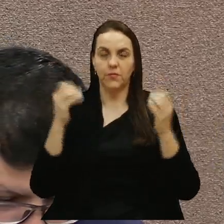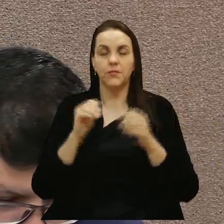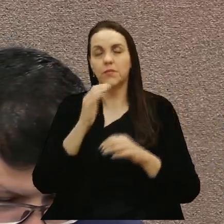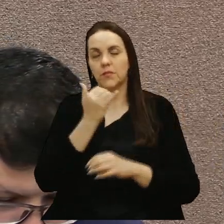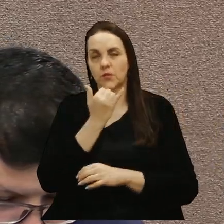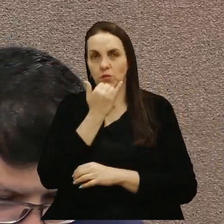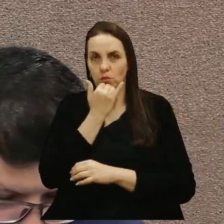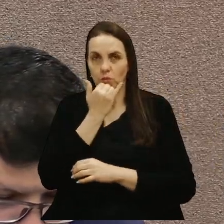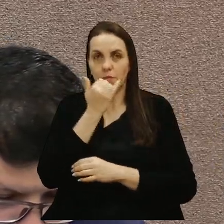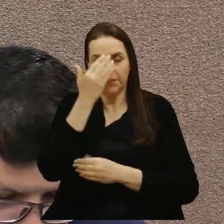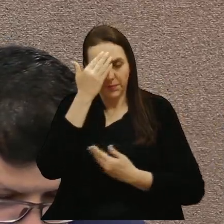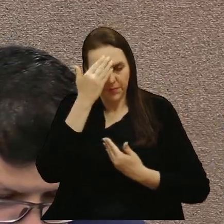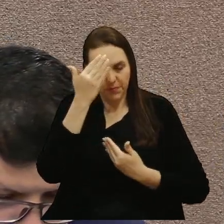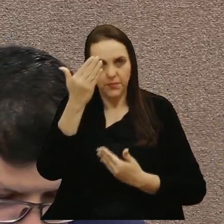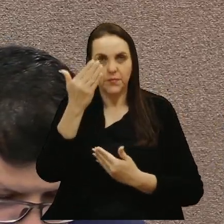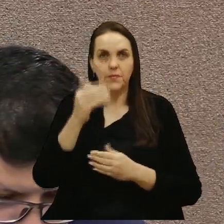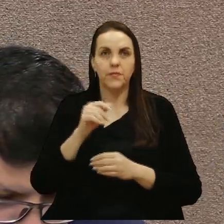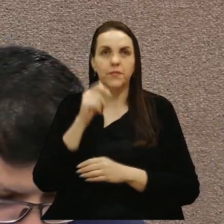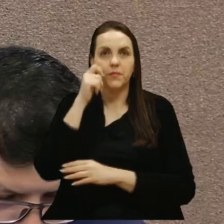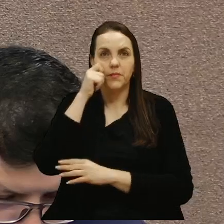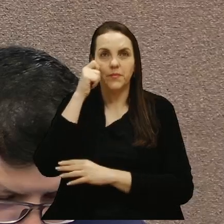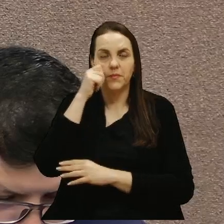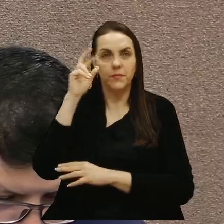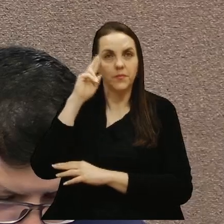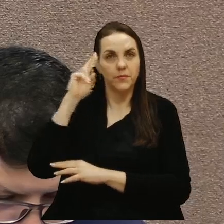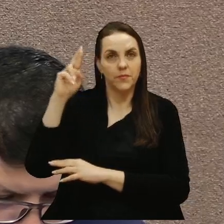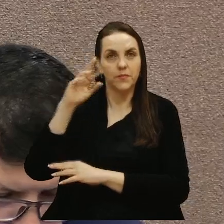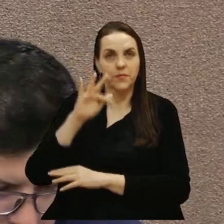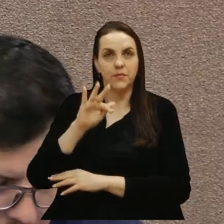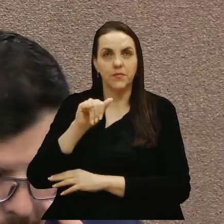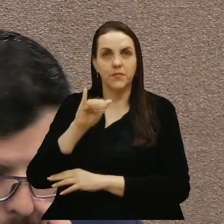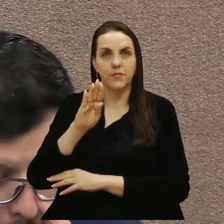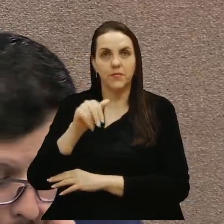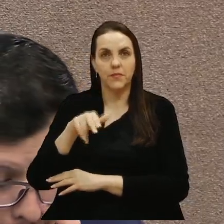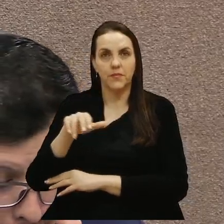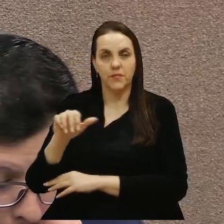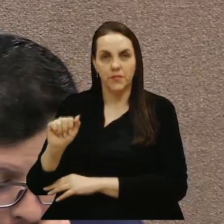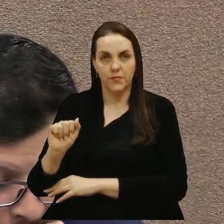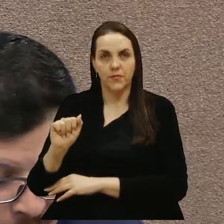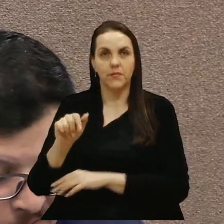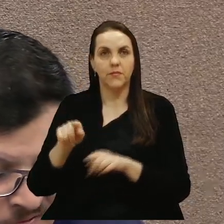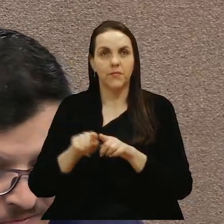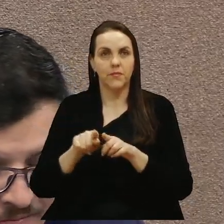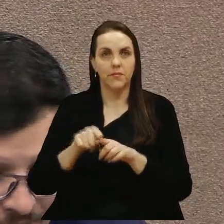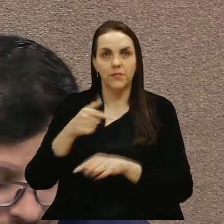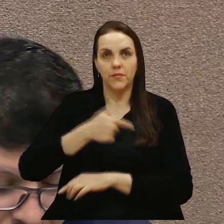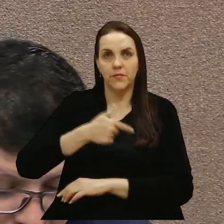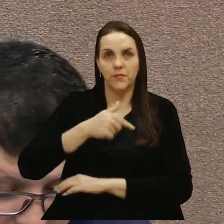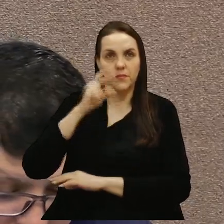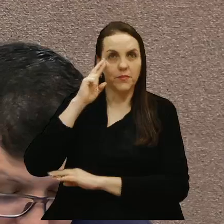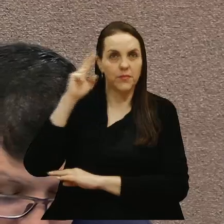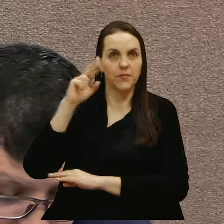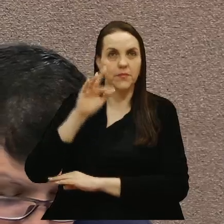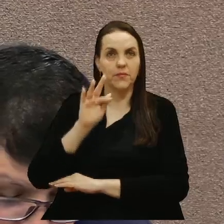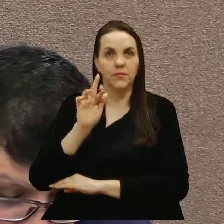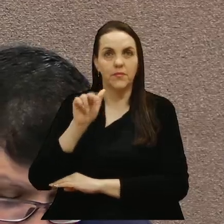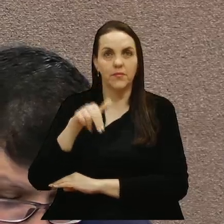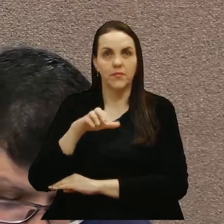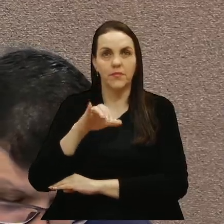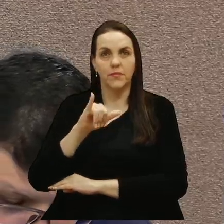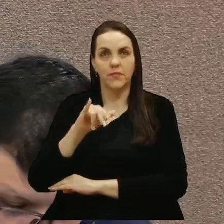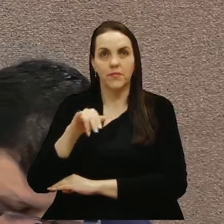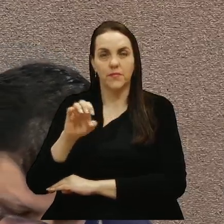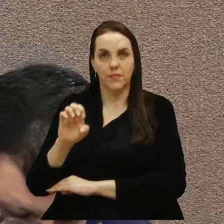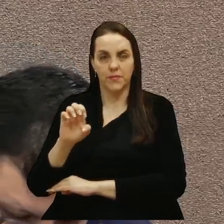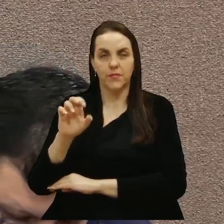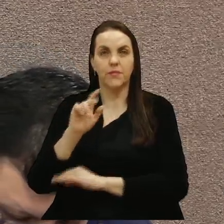agradecer a presença da diretora Fabiana Duarte Melo Schossler e da vice-diretora Francine Senso Vergani,